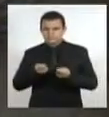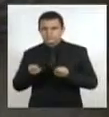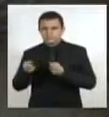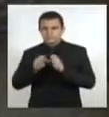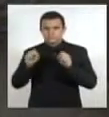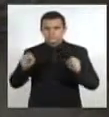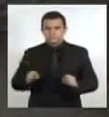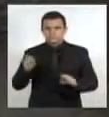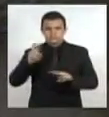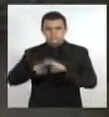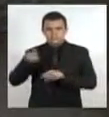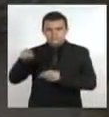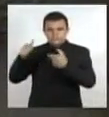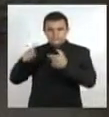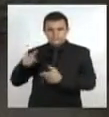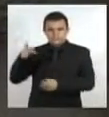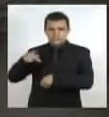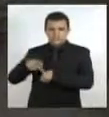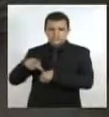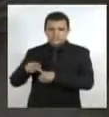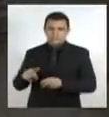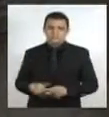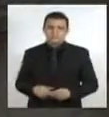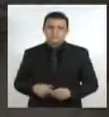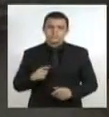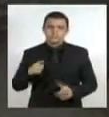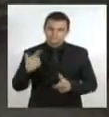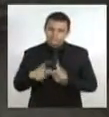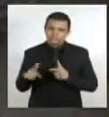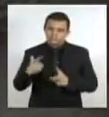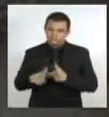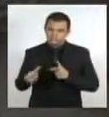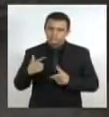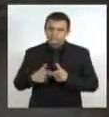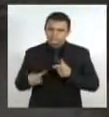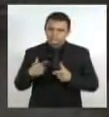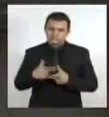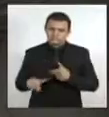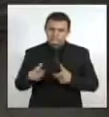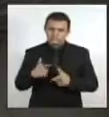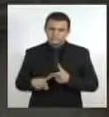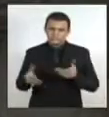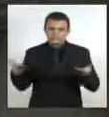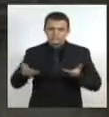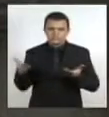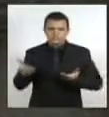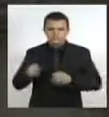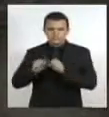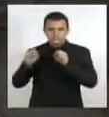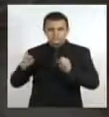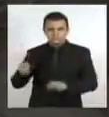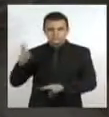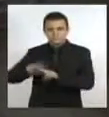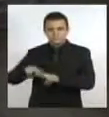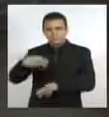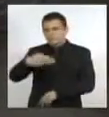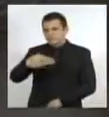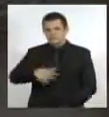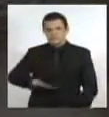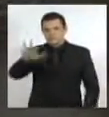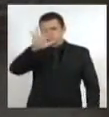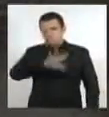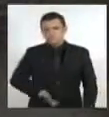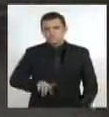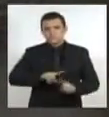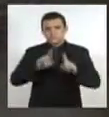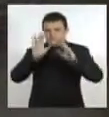penitenciário de Pedrinhas. Um dos grandes problemas do sistema penitenciário no Maranhão, mas temos que falar especificamente